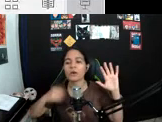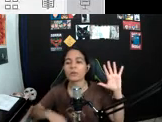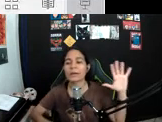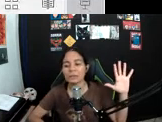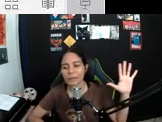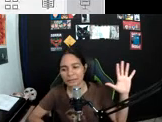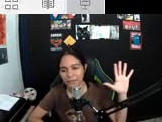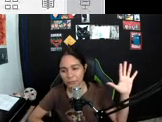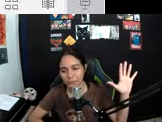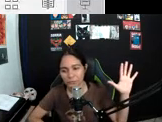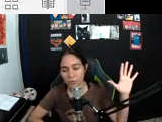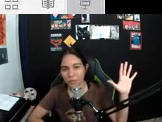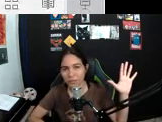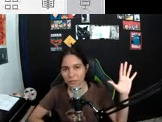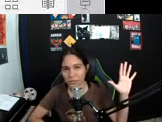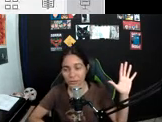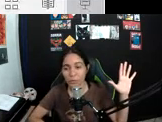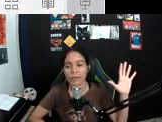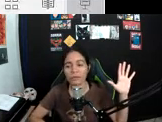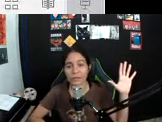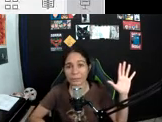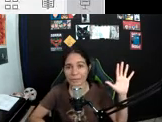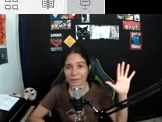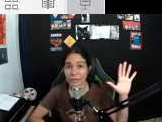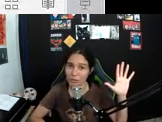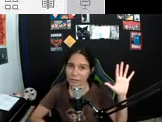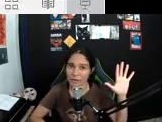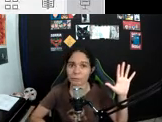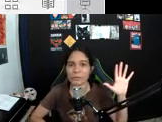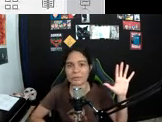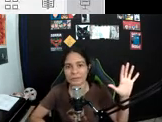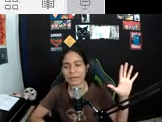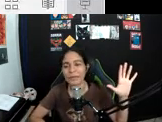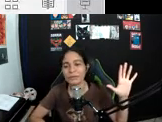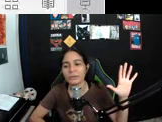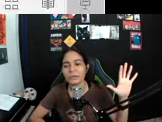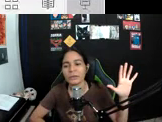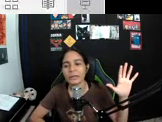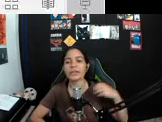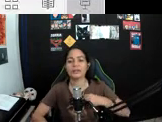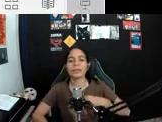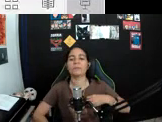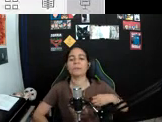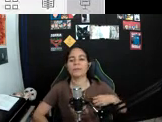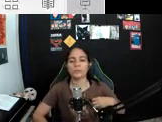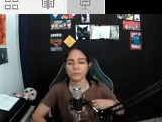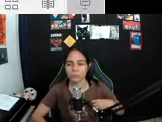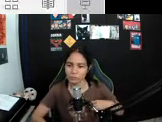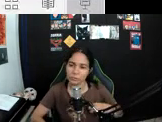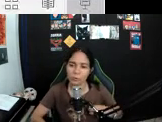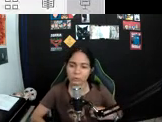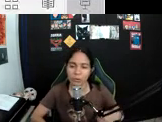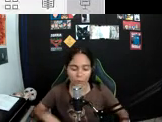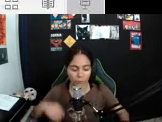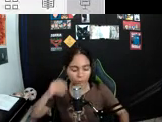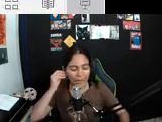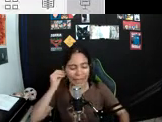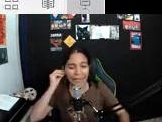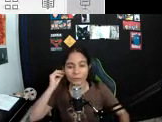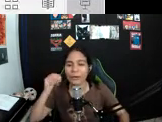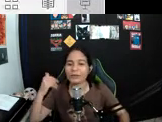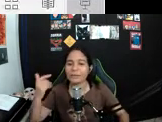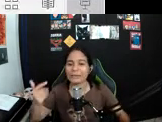gente que só com a graduação, ou seja, com menos da metade do tempo necessário, estampa ali como